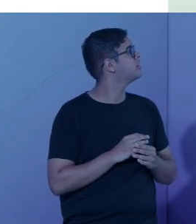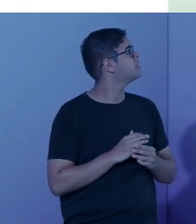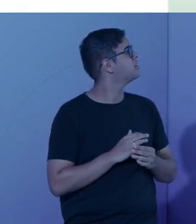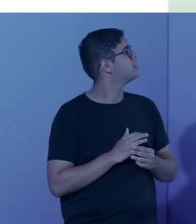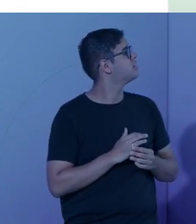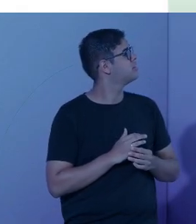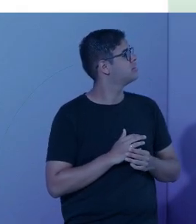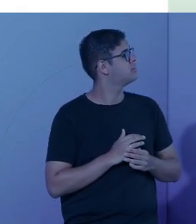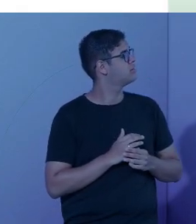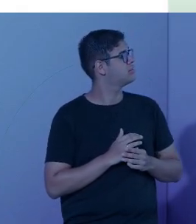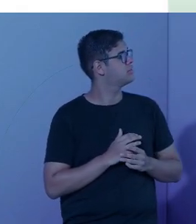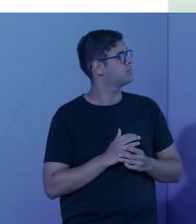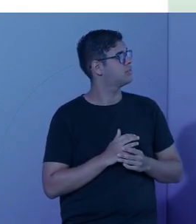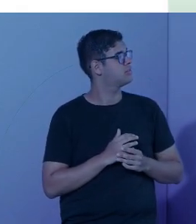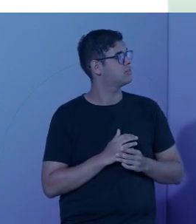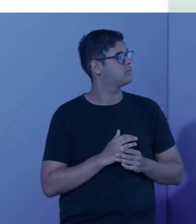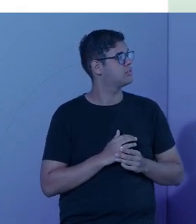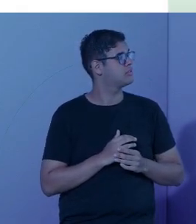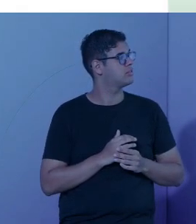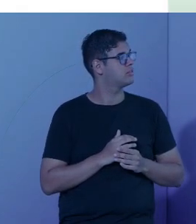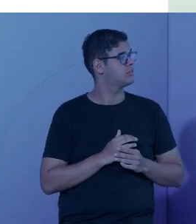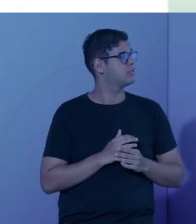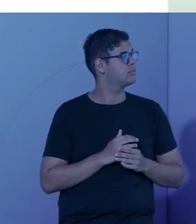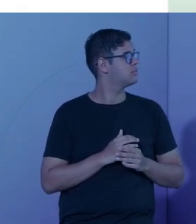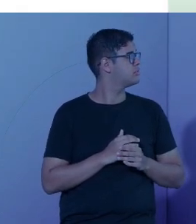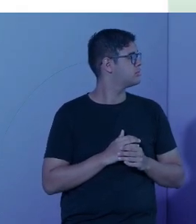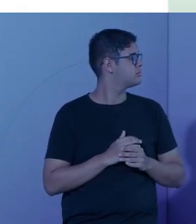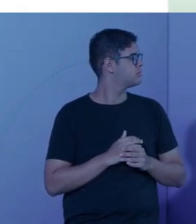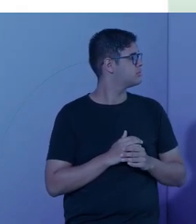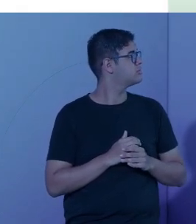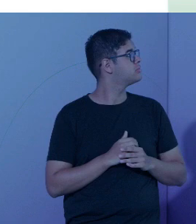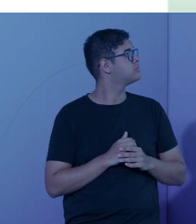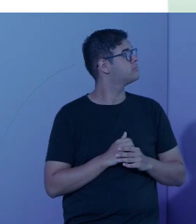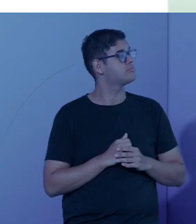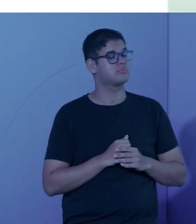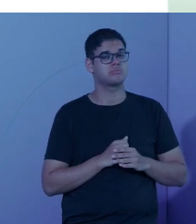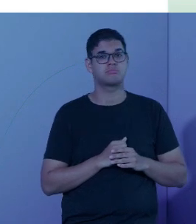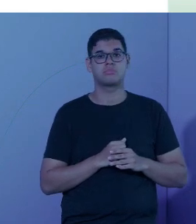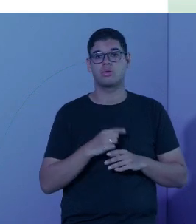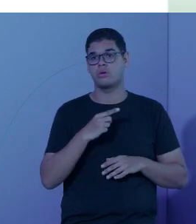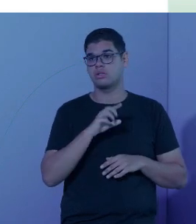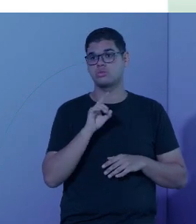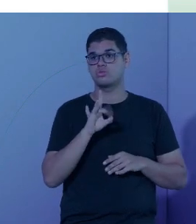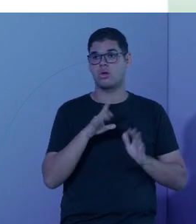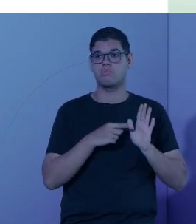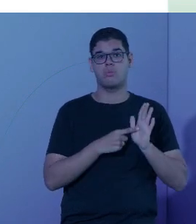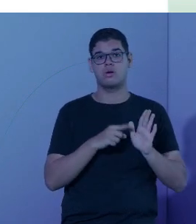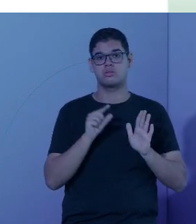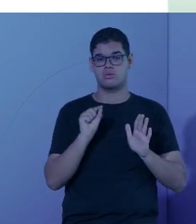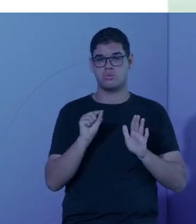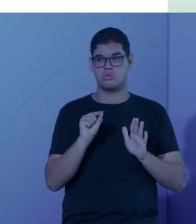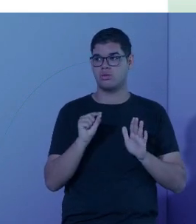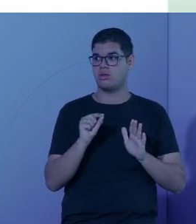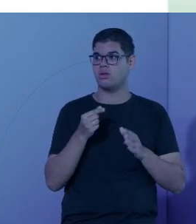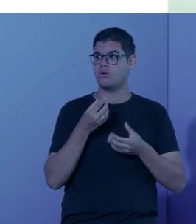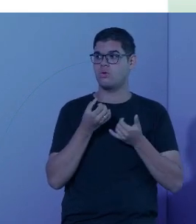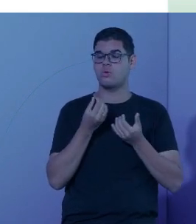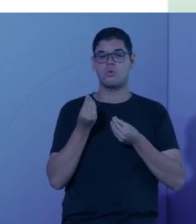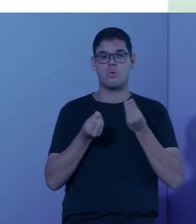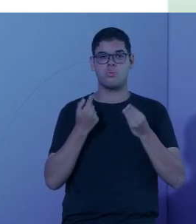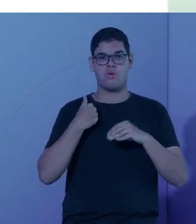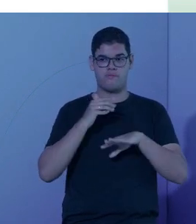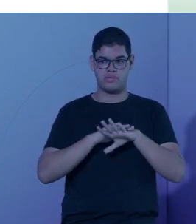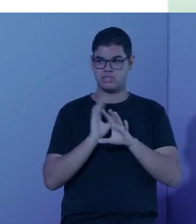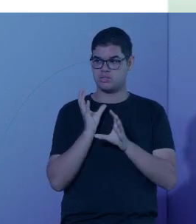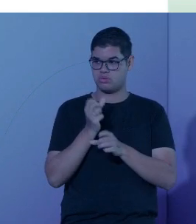quanto ao cumprimento do prazo, dentro do prazo ou fora do prazo. Então, isso aqui só mostra como eu fiz essa contabilização,